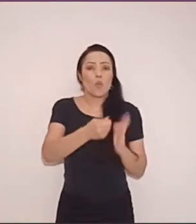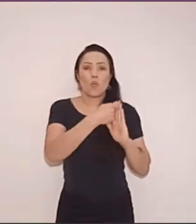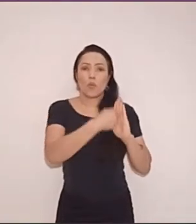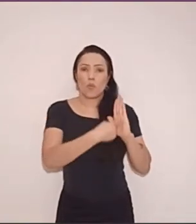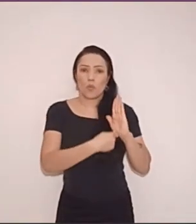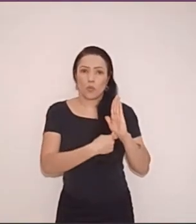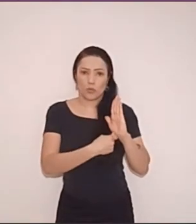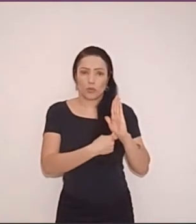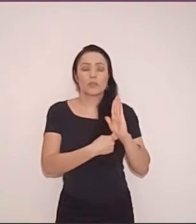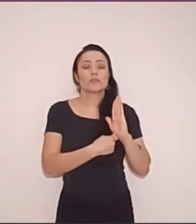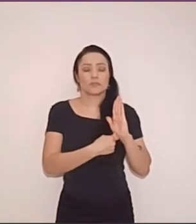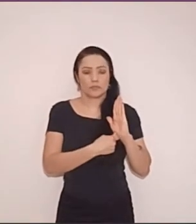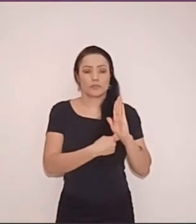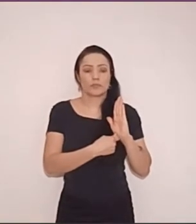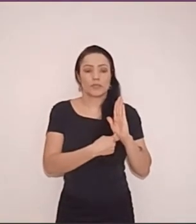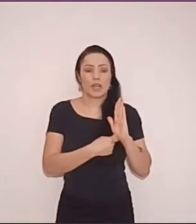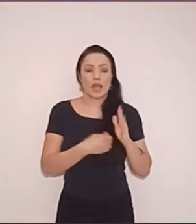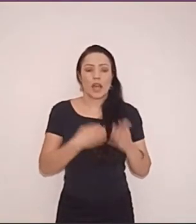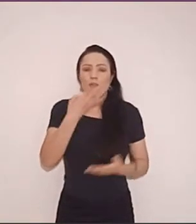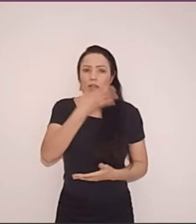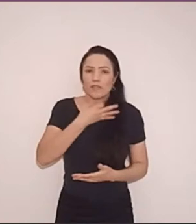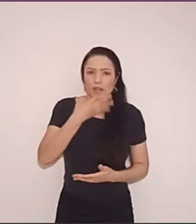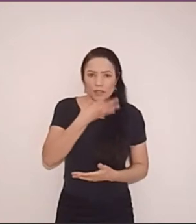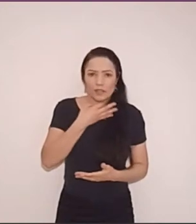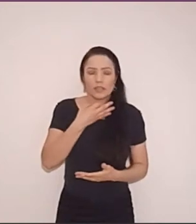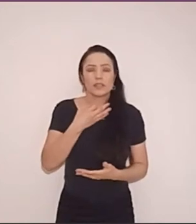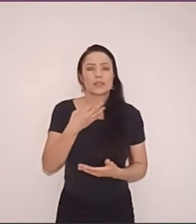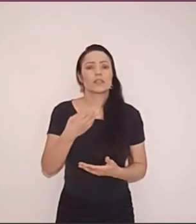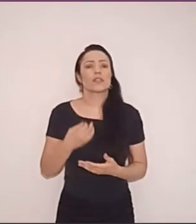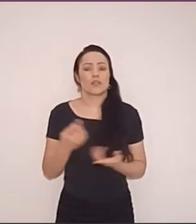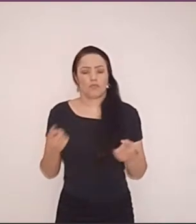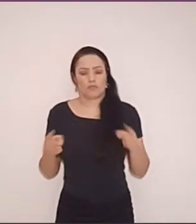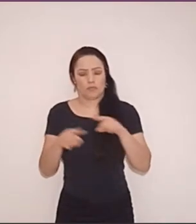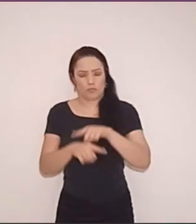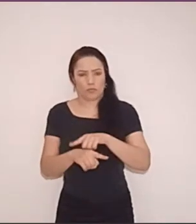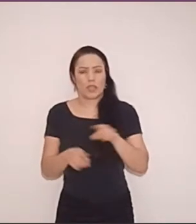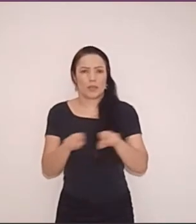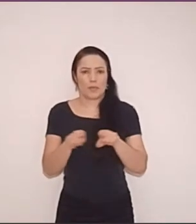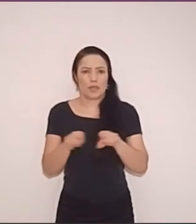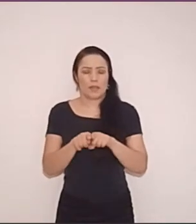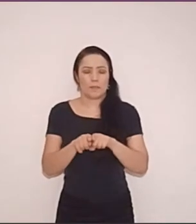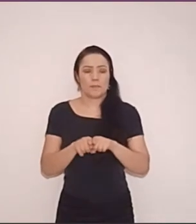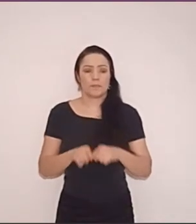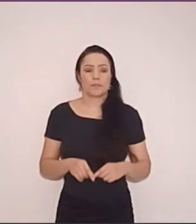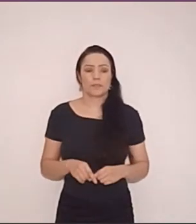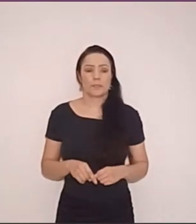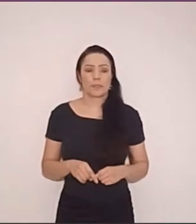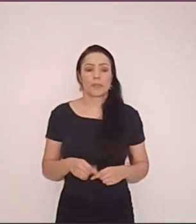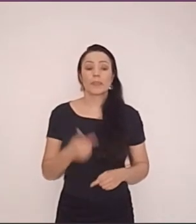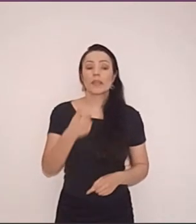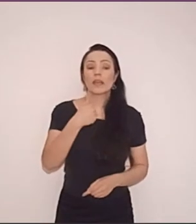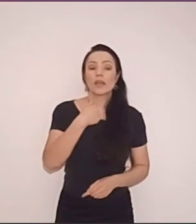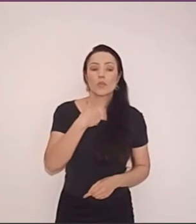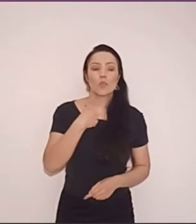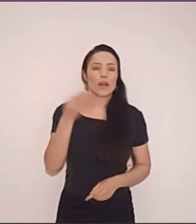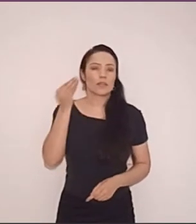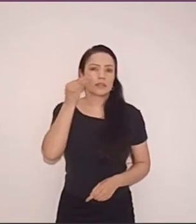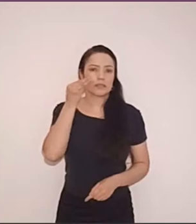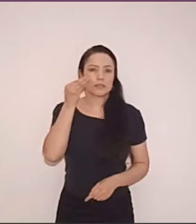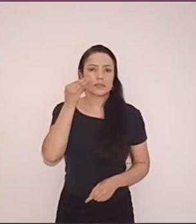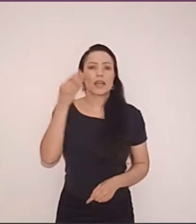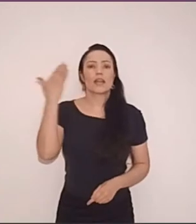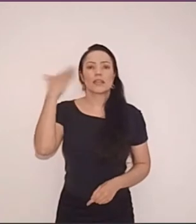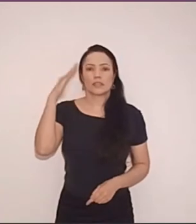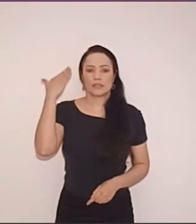para os contratos orais e o contrário e isso me fez é tentar